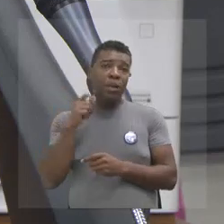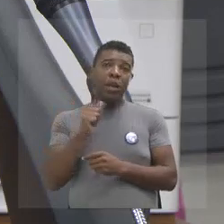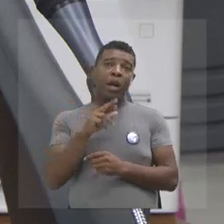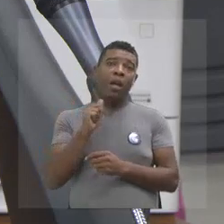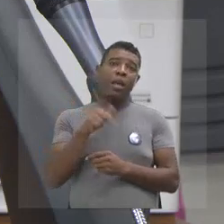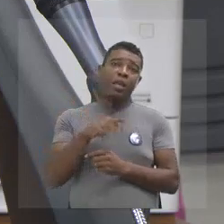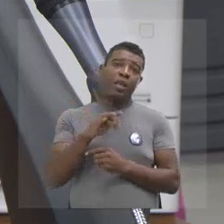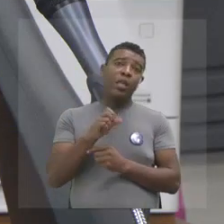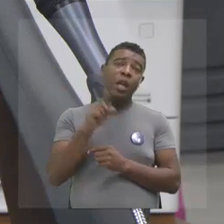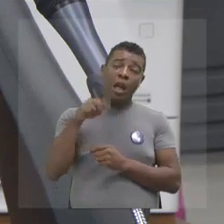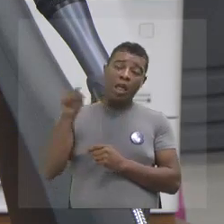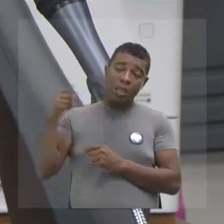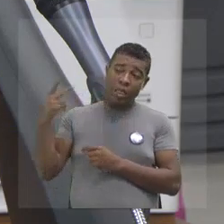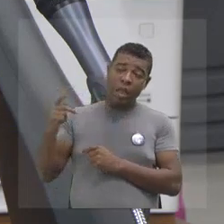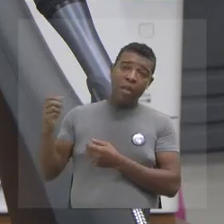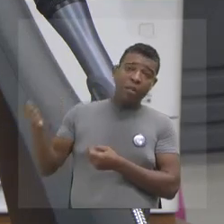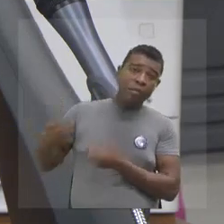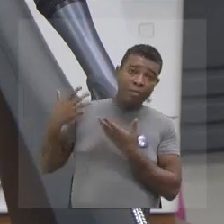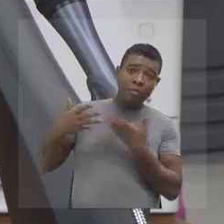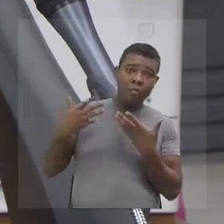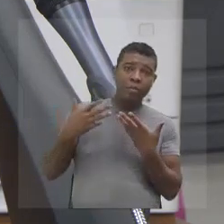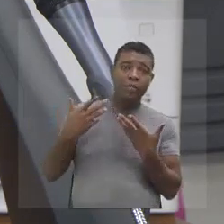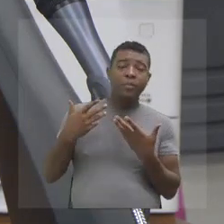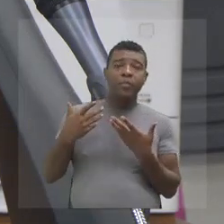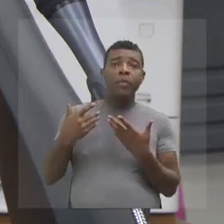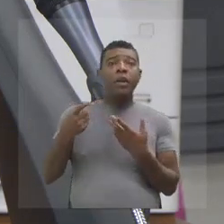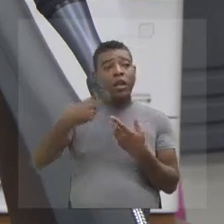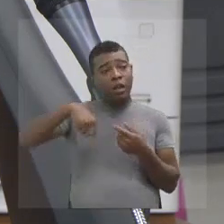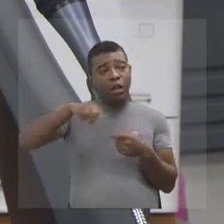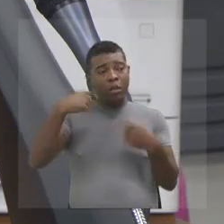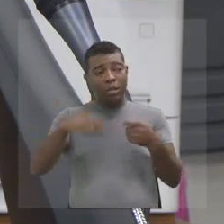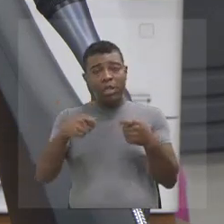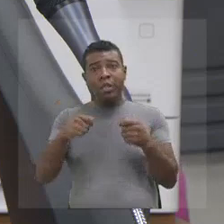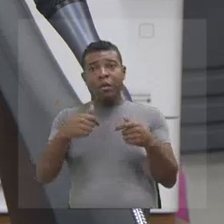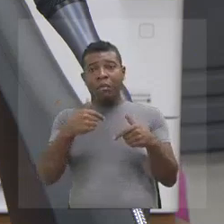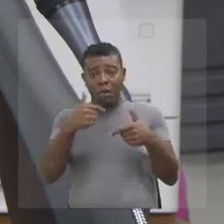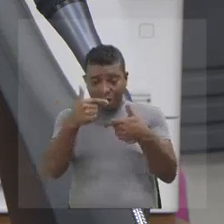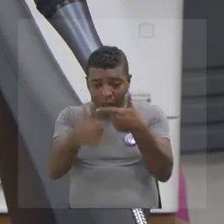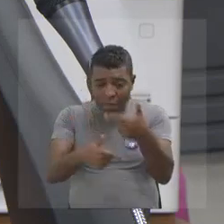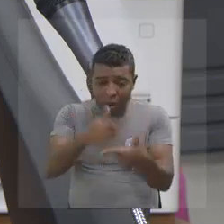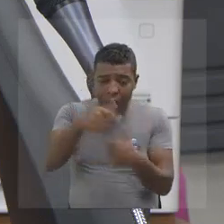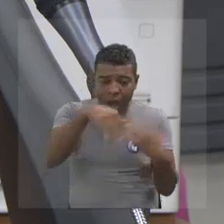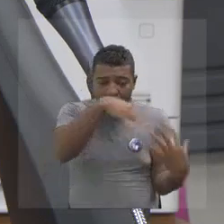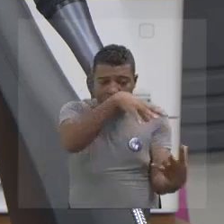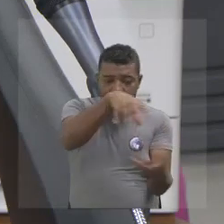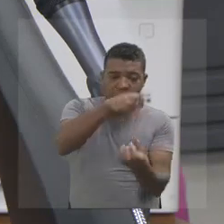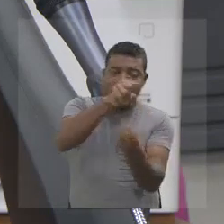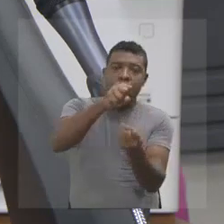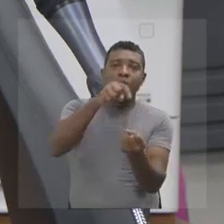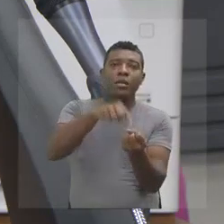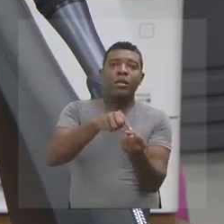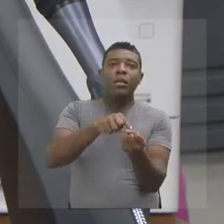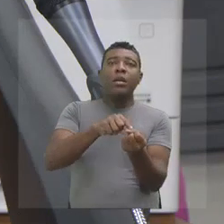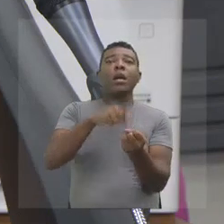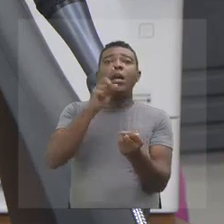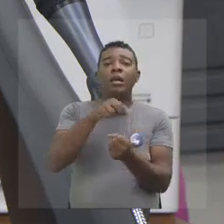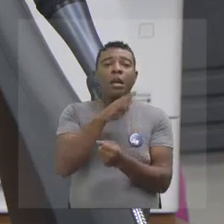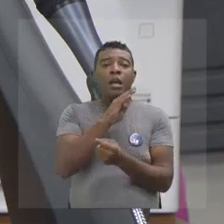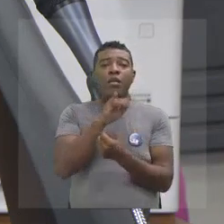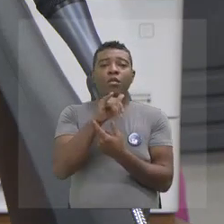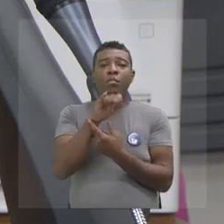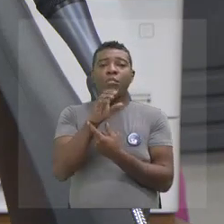nós temos que trabalhar a sustentabilidade e o rumo é os biofertilizante então Presidente